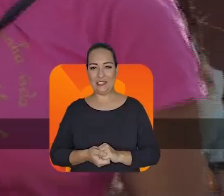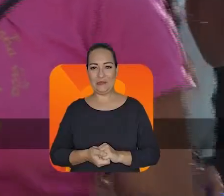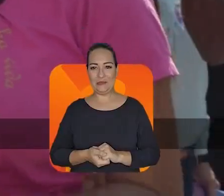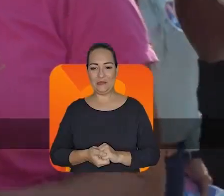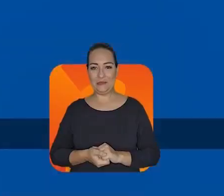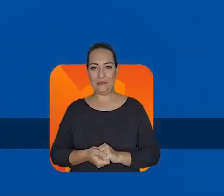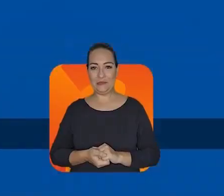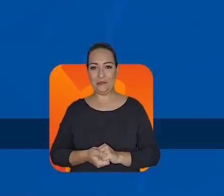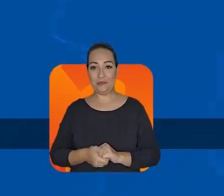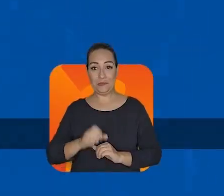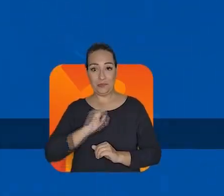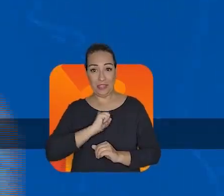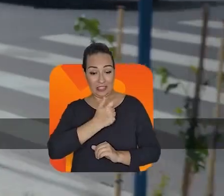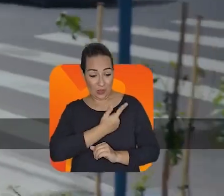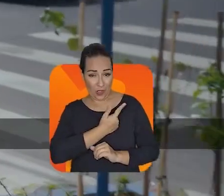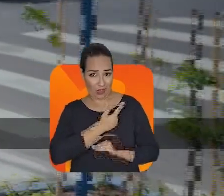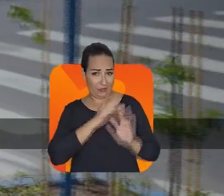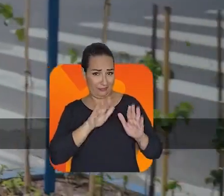Nelson.